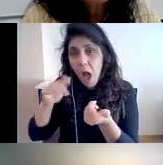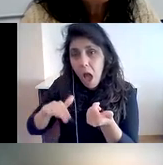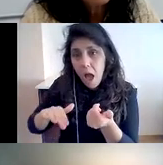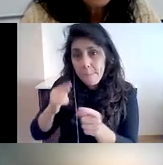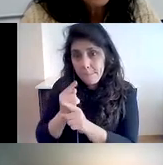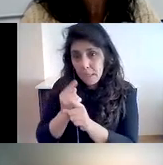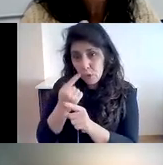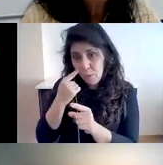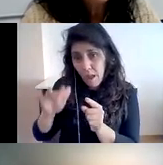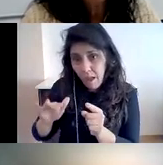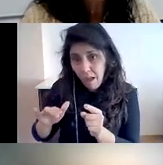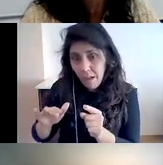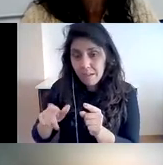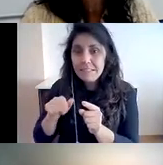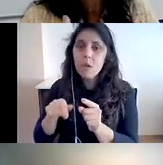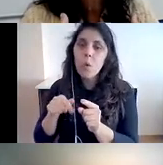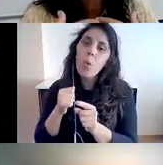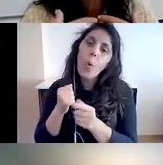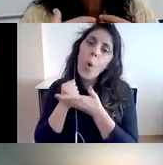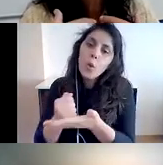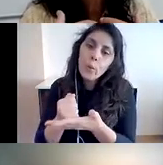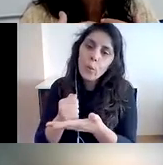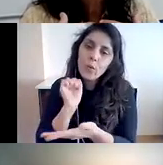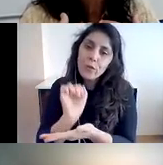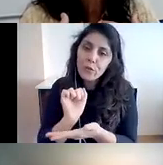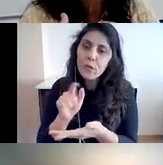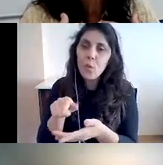deste contributo,